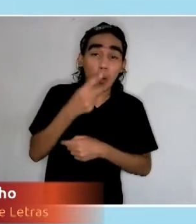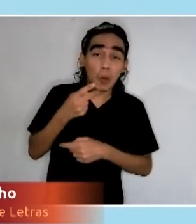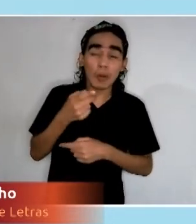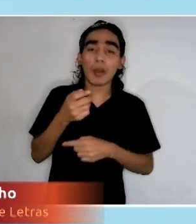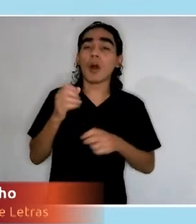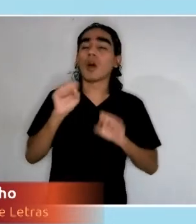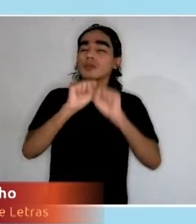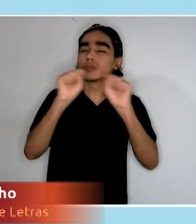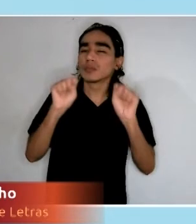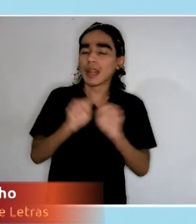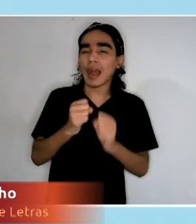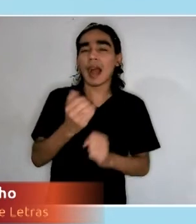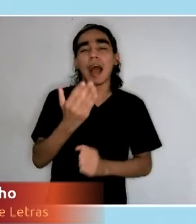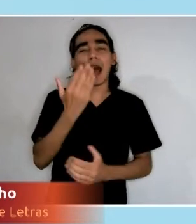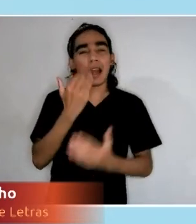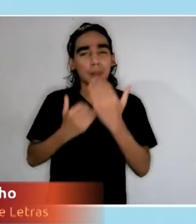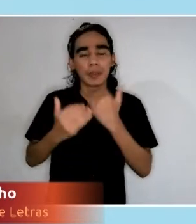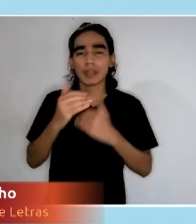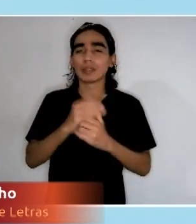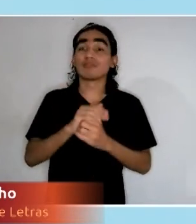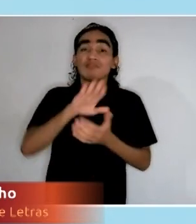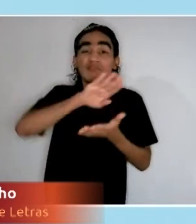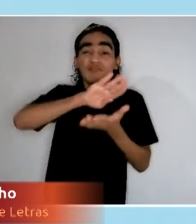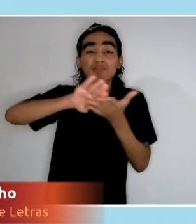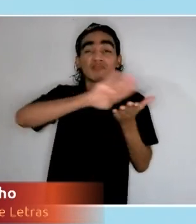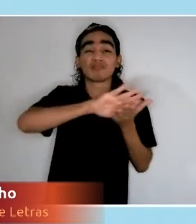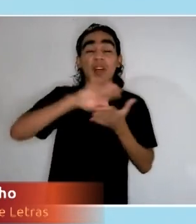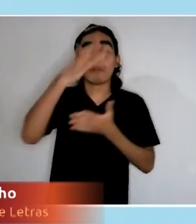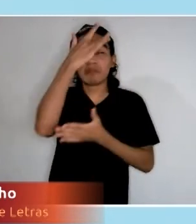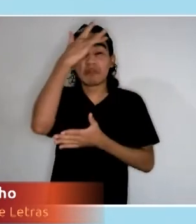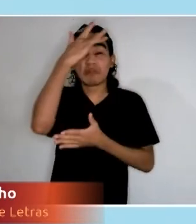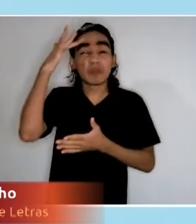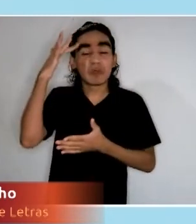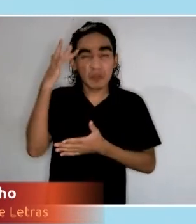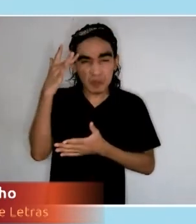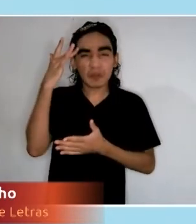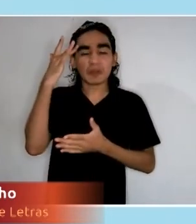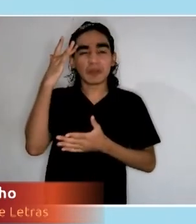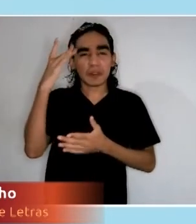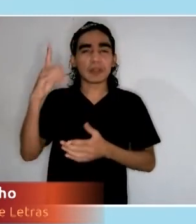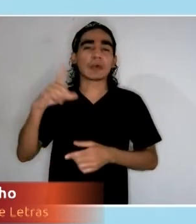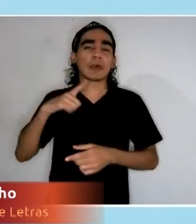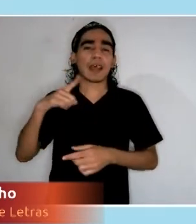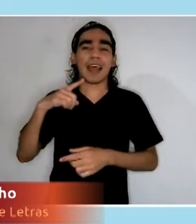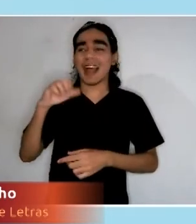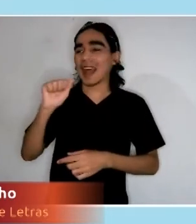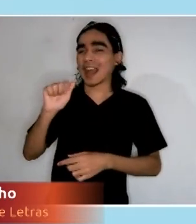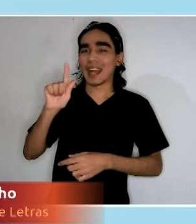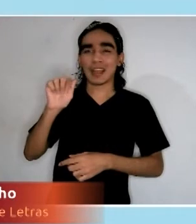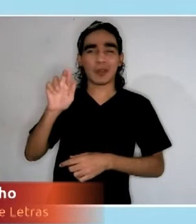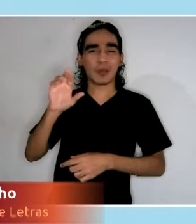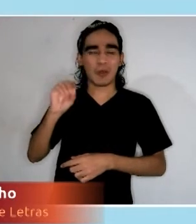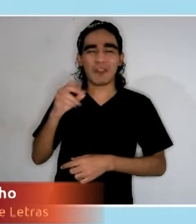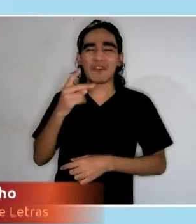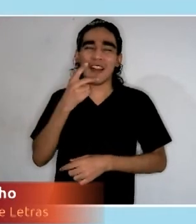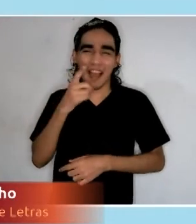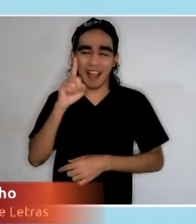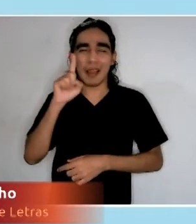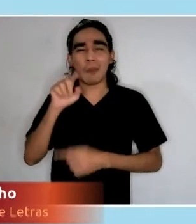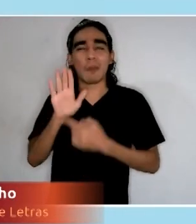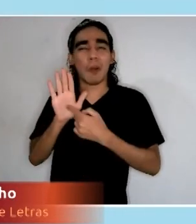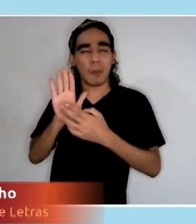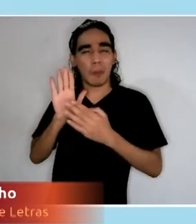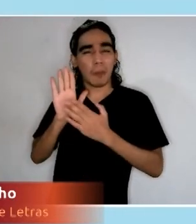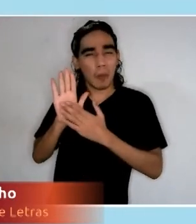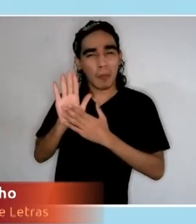alimentos excludente, que empobrece, que é tudo isso que o agro diz que é e que não é, e uma